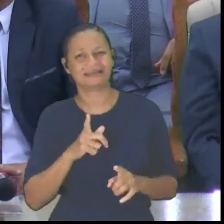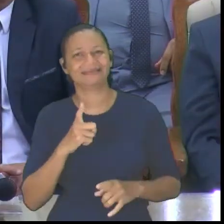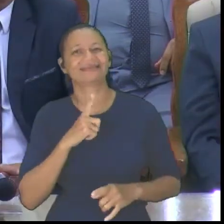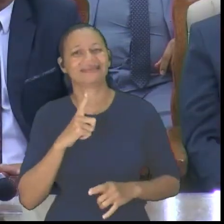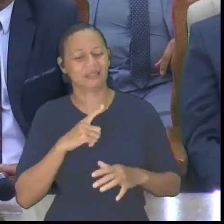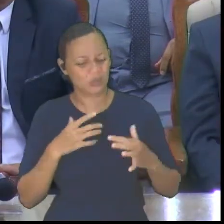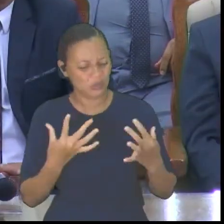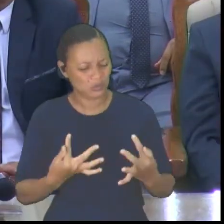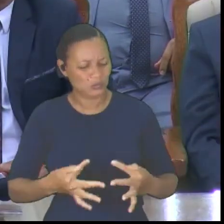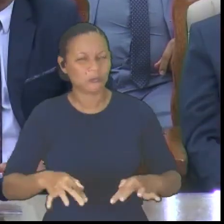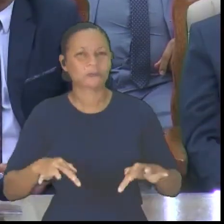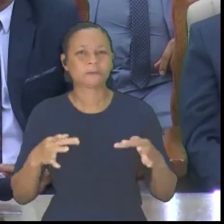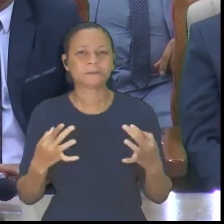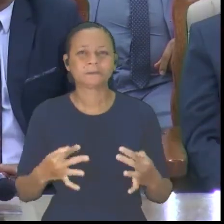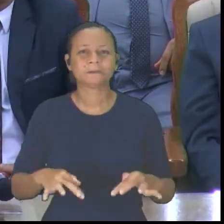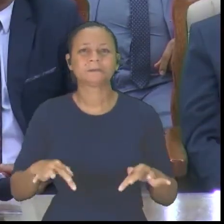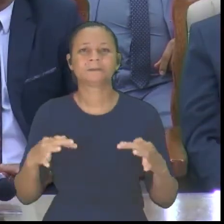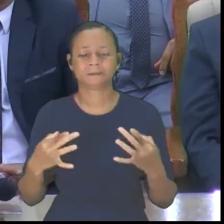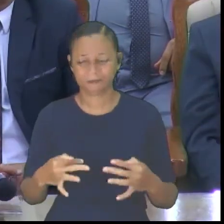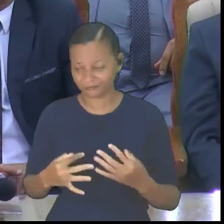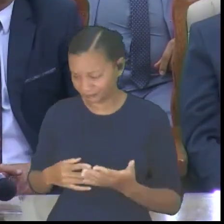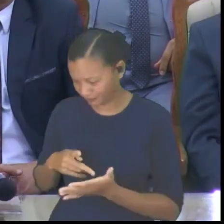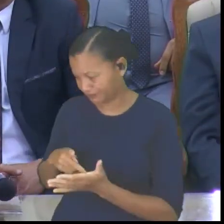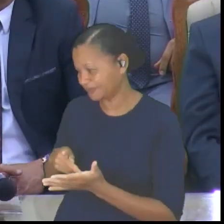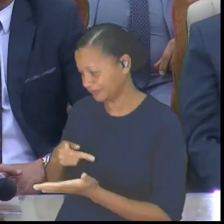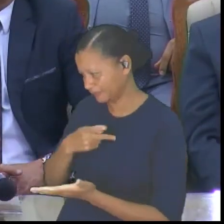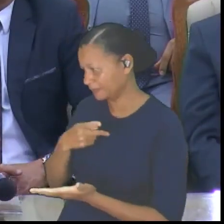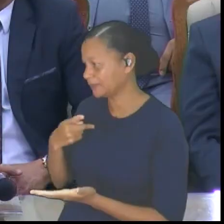Glória a Deus. Não é verdade, pastor?